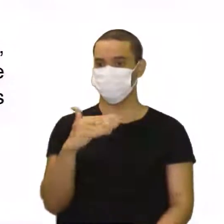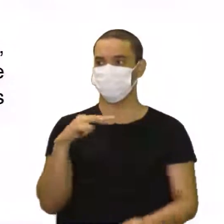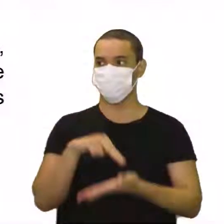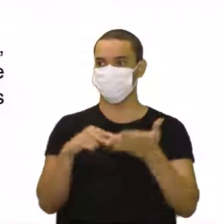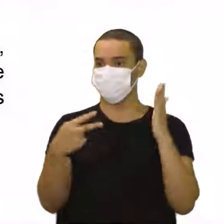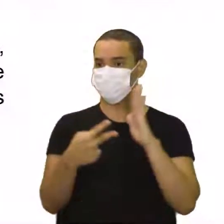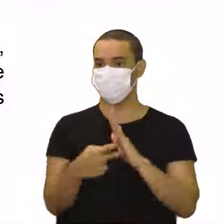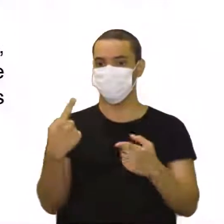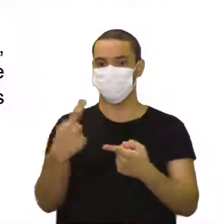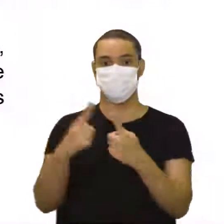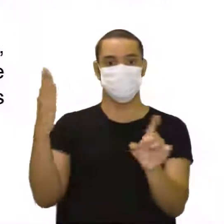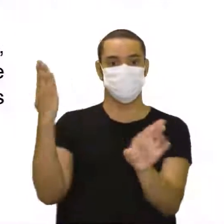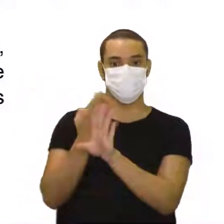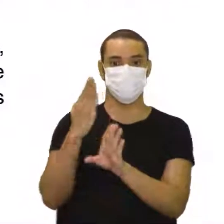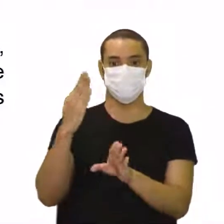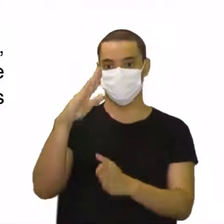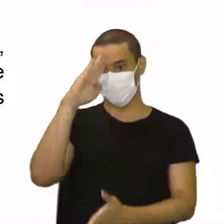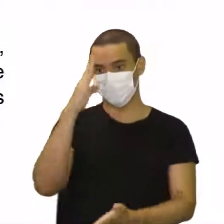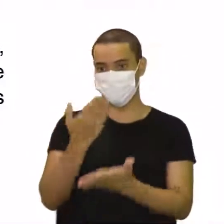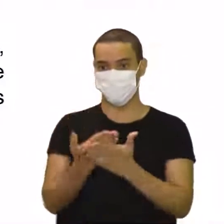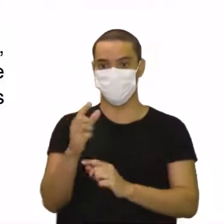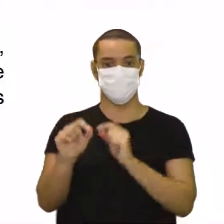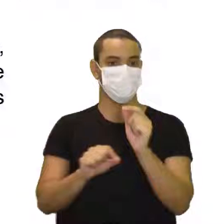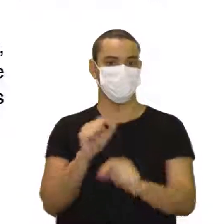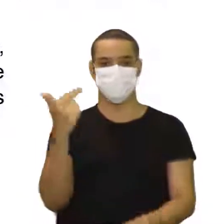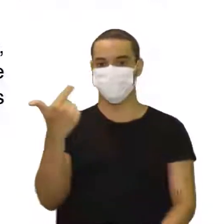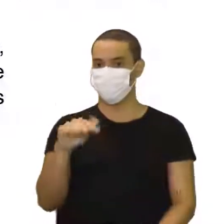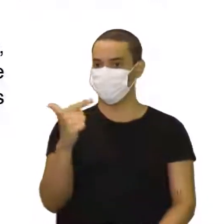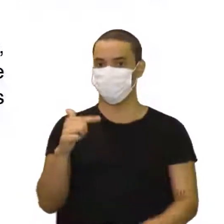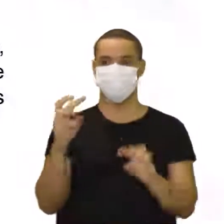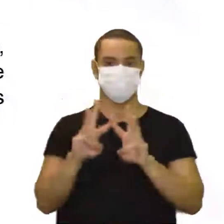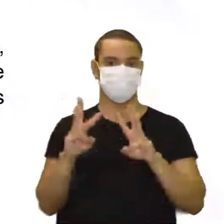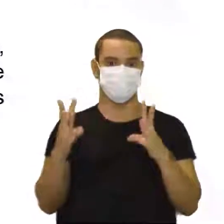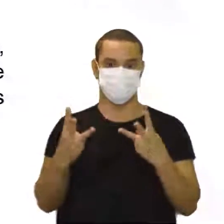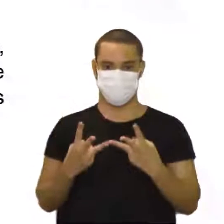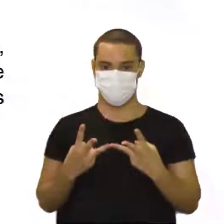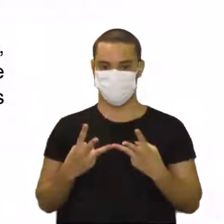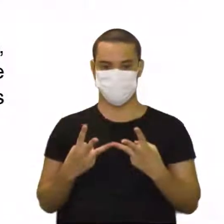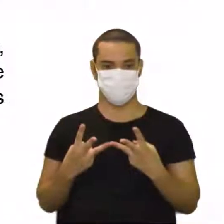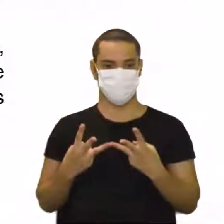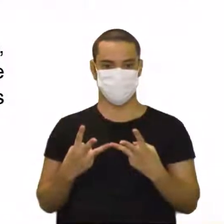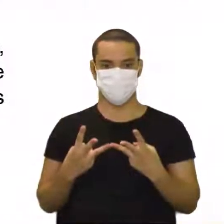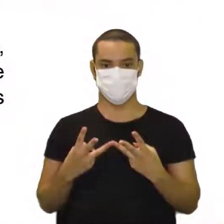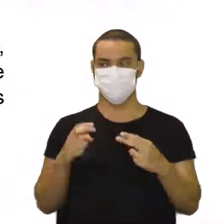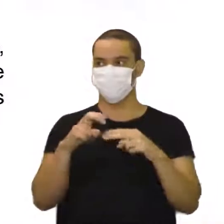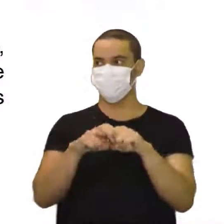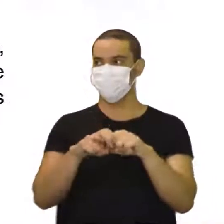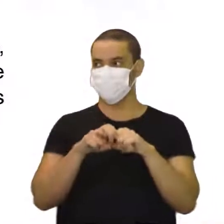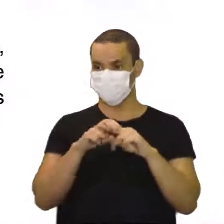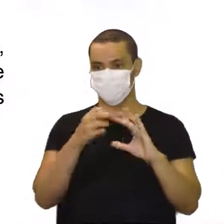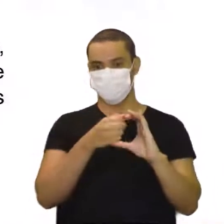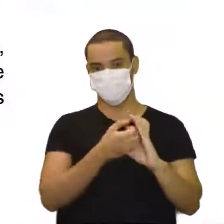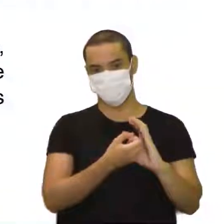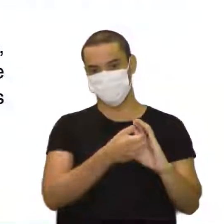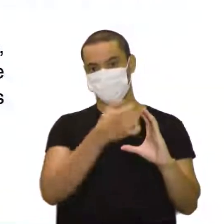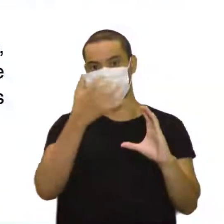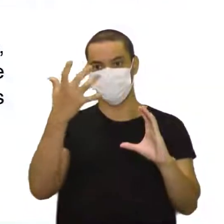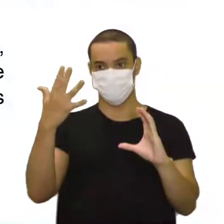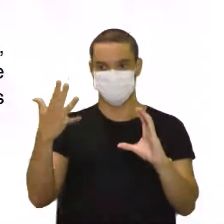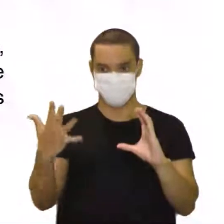após a sua descoberta, acreditou-se que não possuíam massa. Devido a